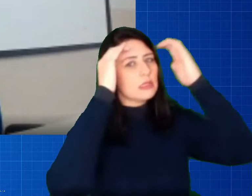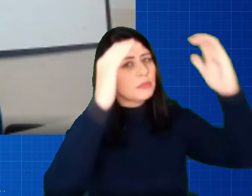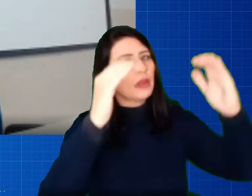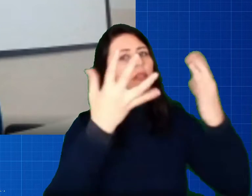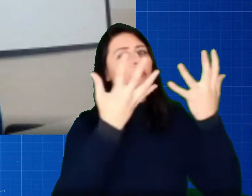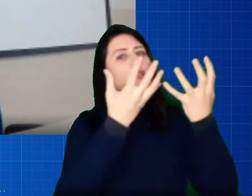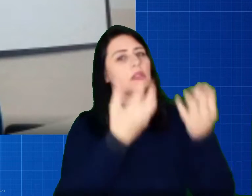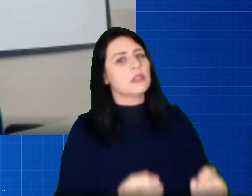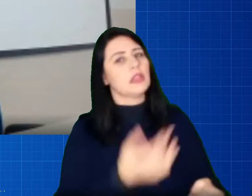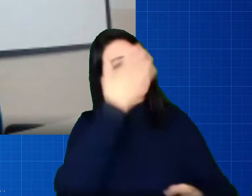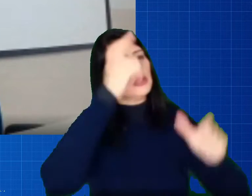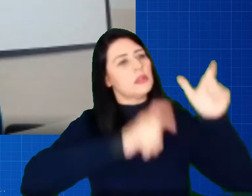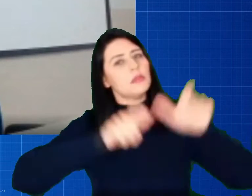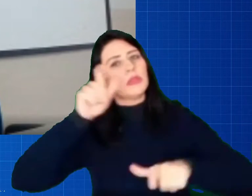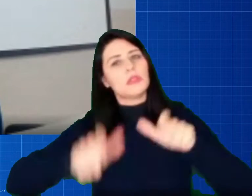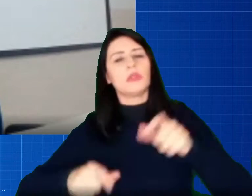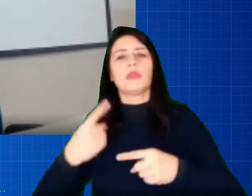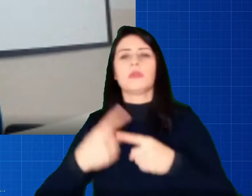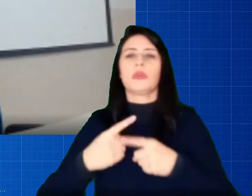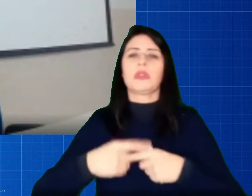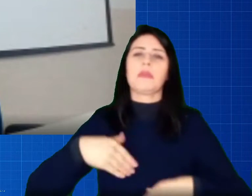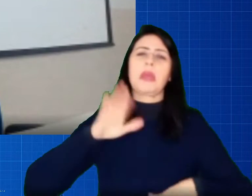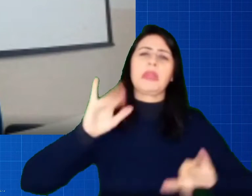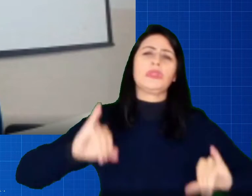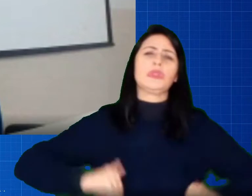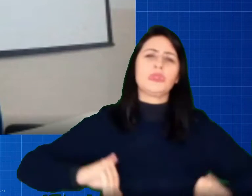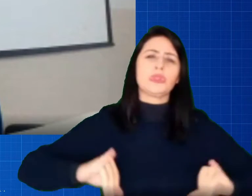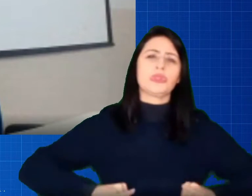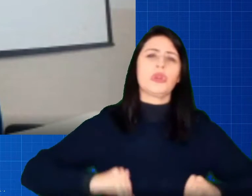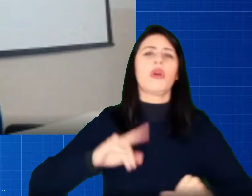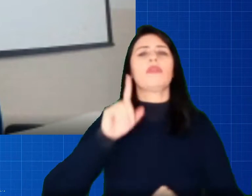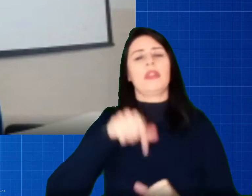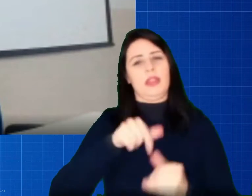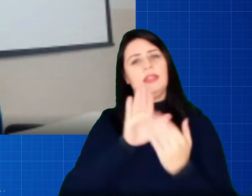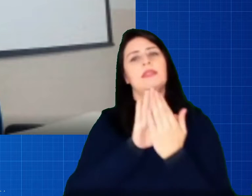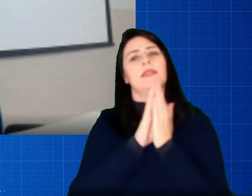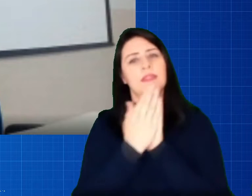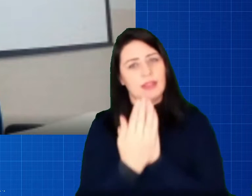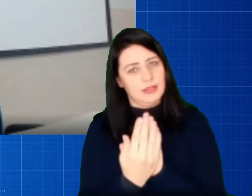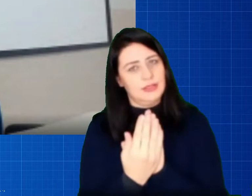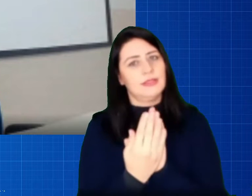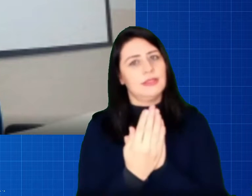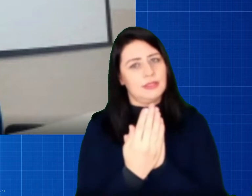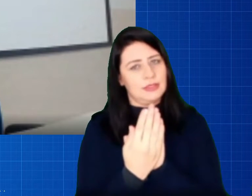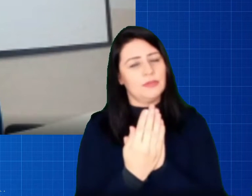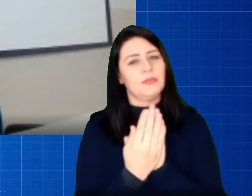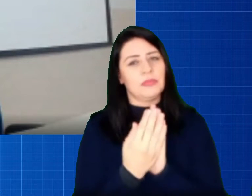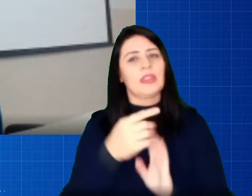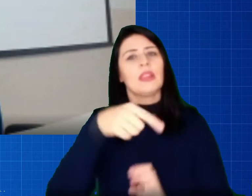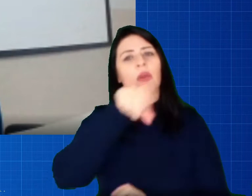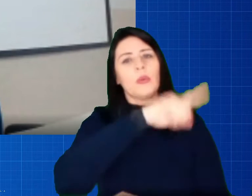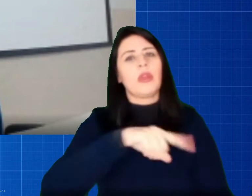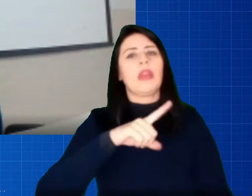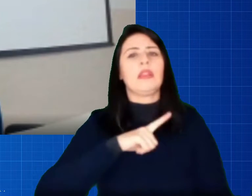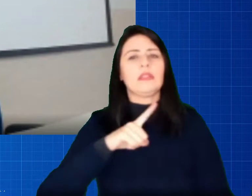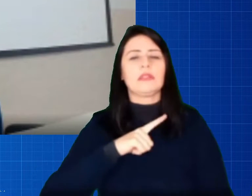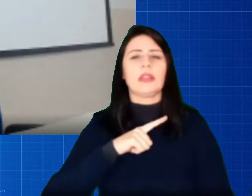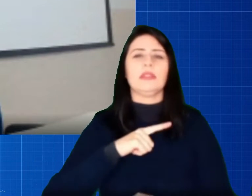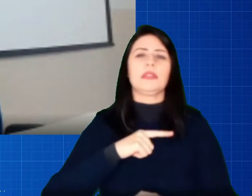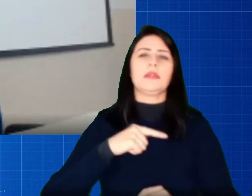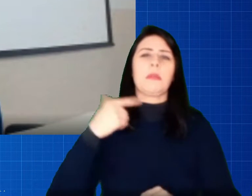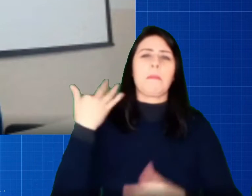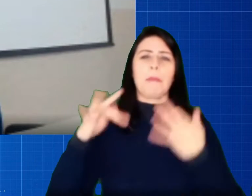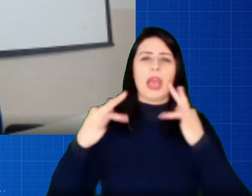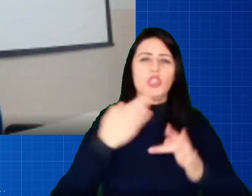respeitar e aceitar essas pessoas, porque são as que mais sofrem hoje, são os trans. Né? Então, assim, eles se